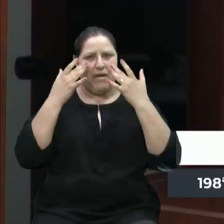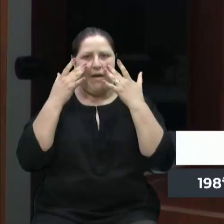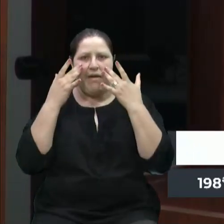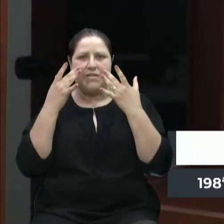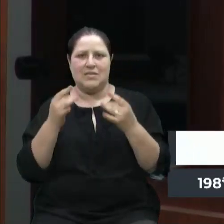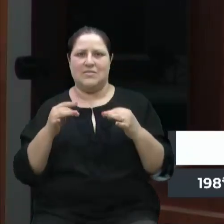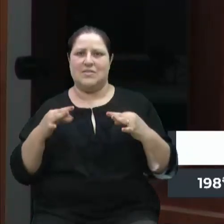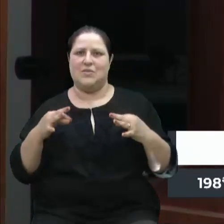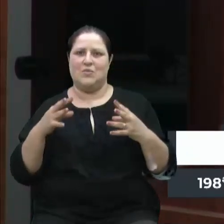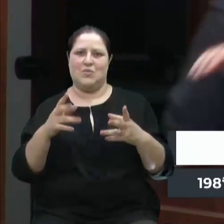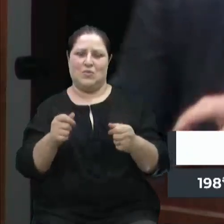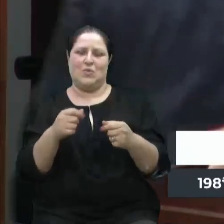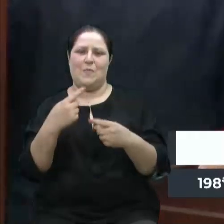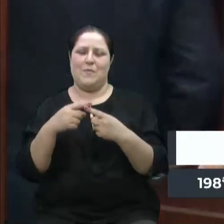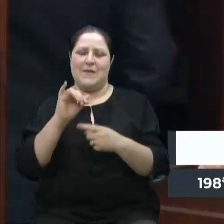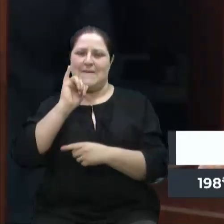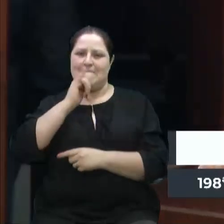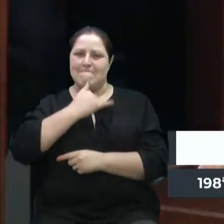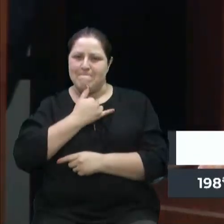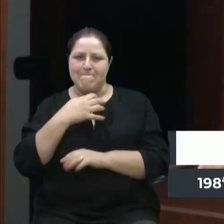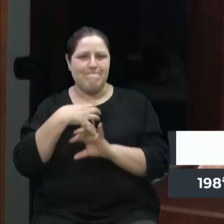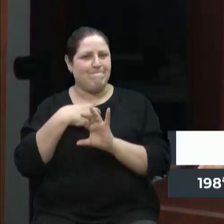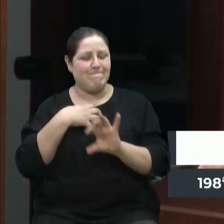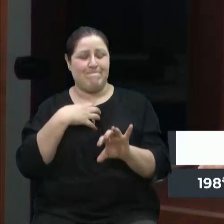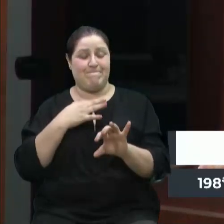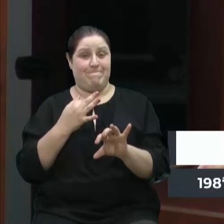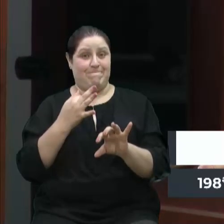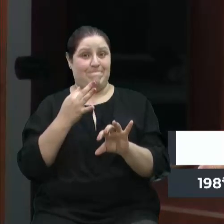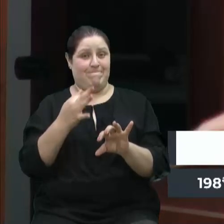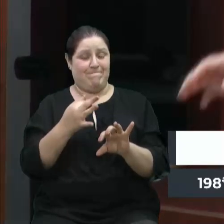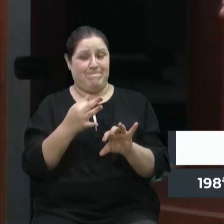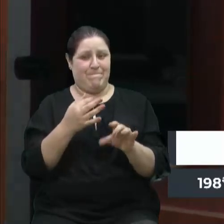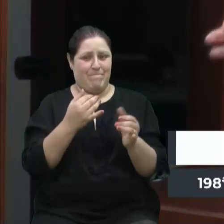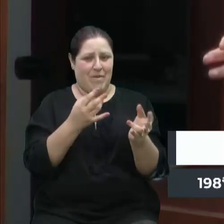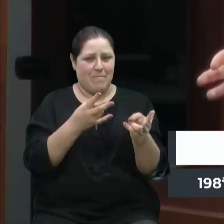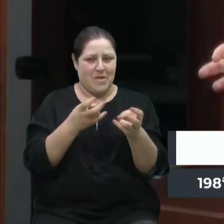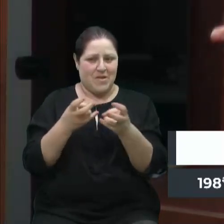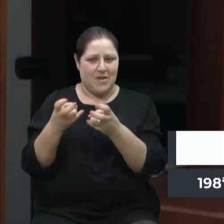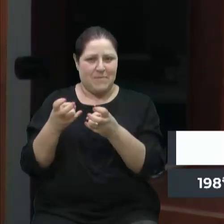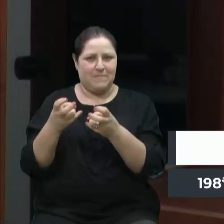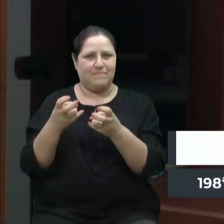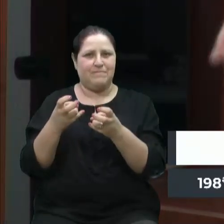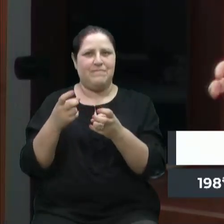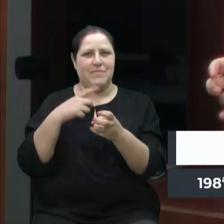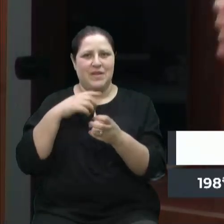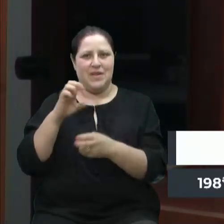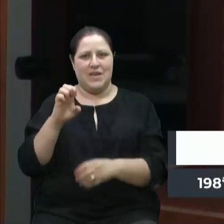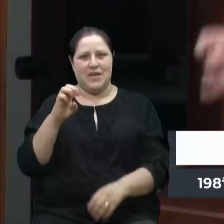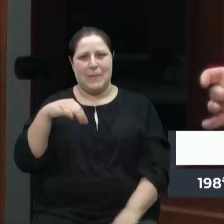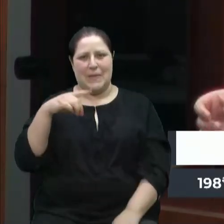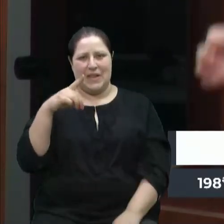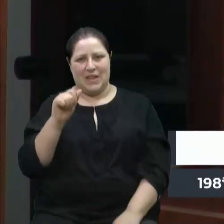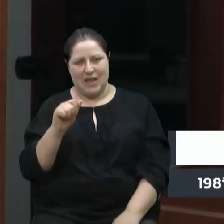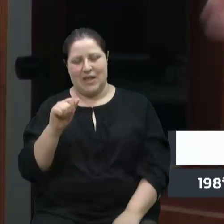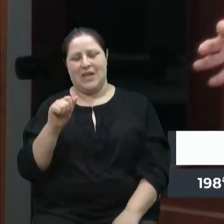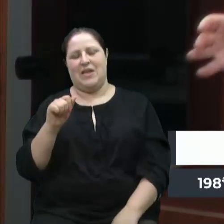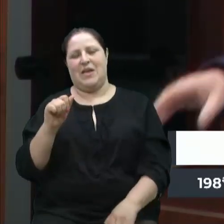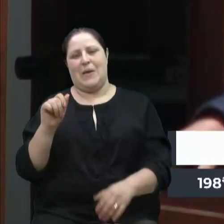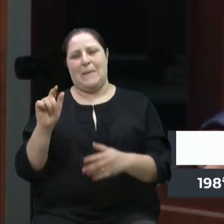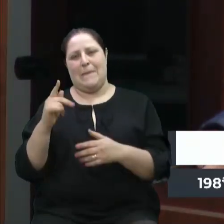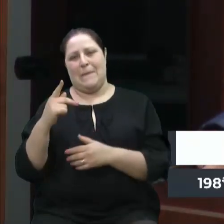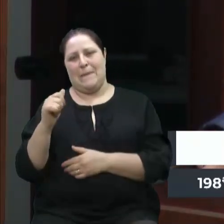tudo isso, porque, infelizmente, do jeito que se desenha, né, emendas parlamentares, emenda PIX, orçamento secreto e